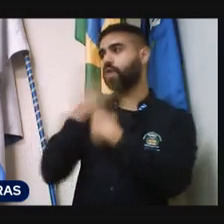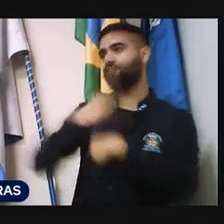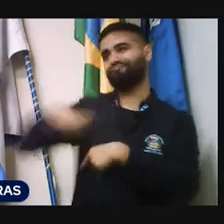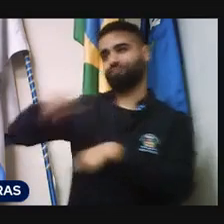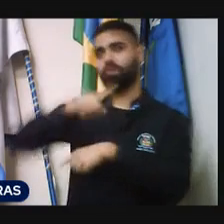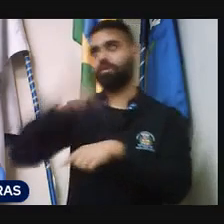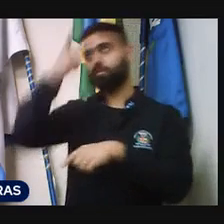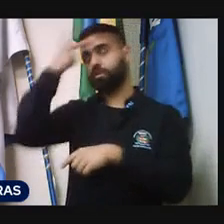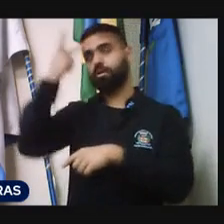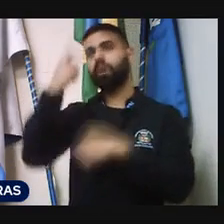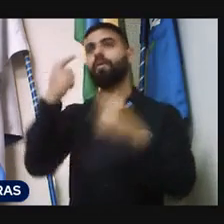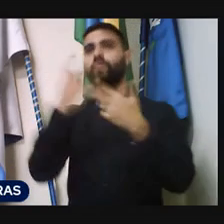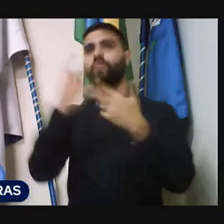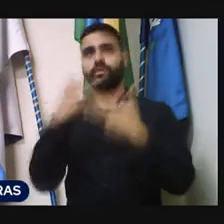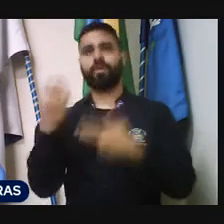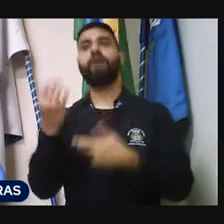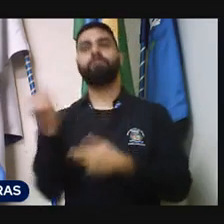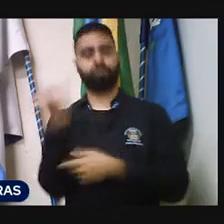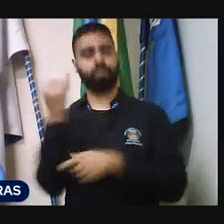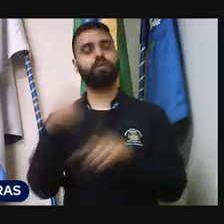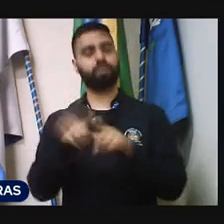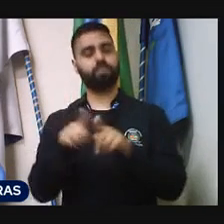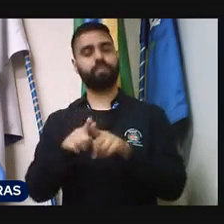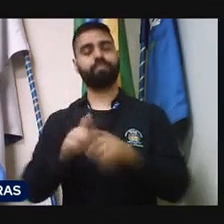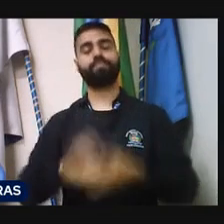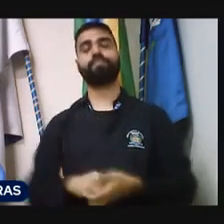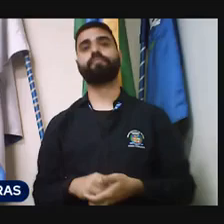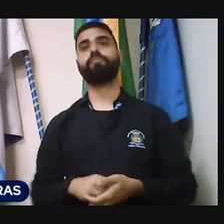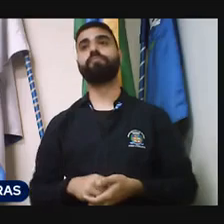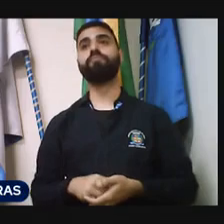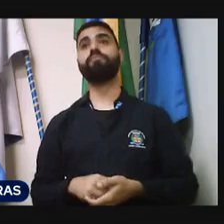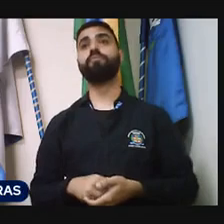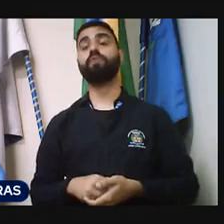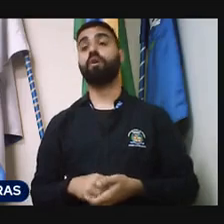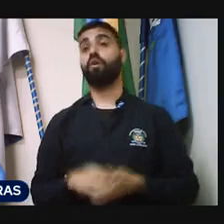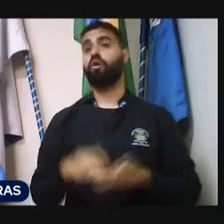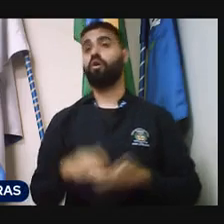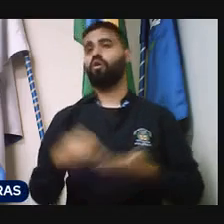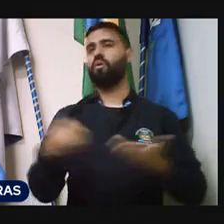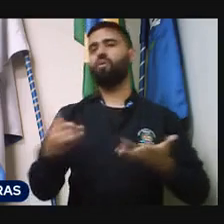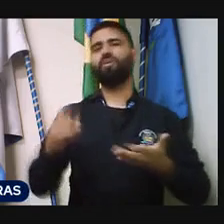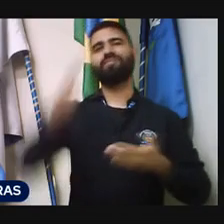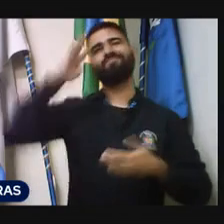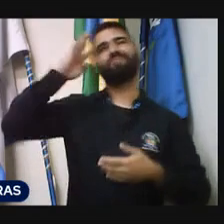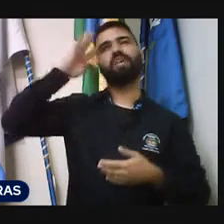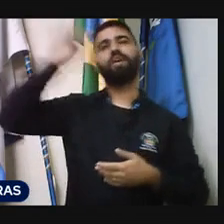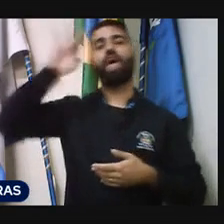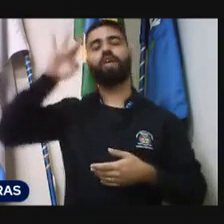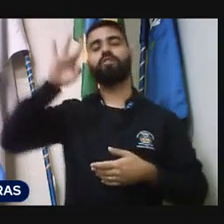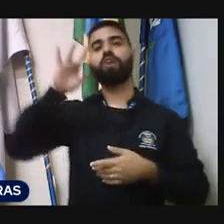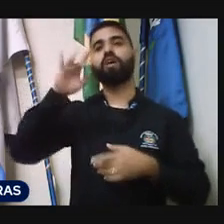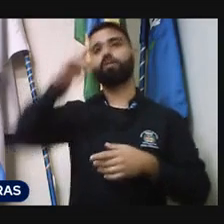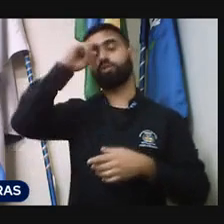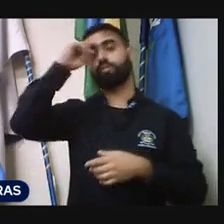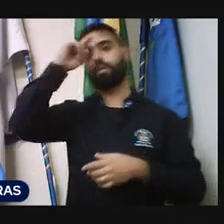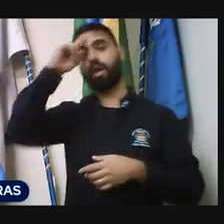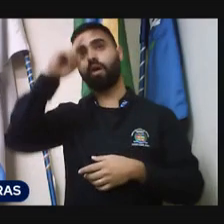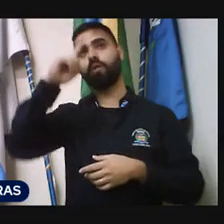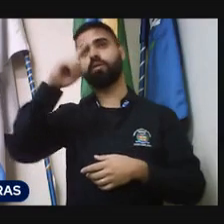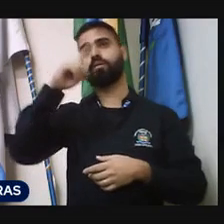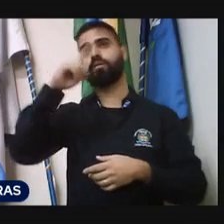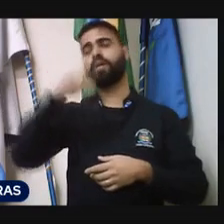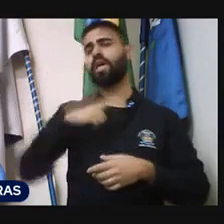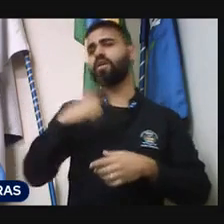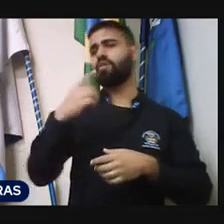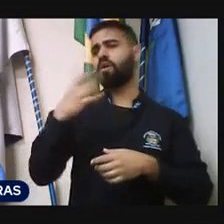todos vocês tenham muito muito bem né um sonho do hospital hoje né depois de quatro anos a quatro horas